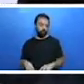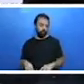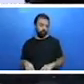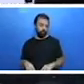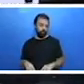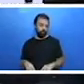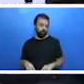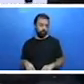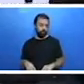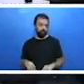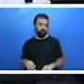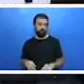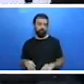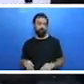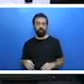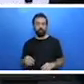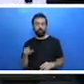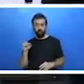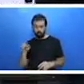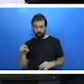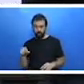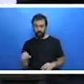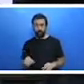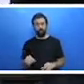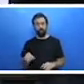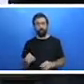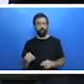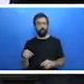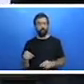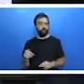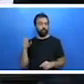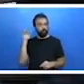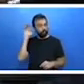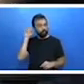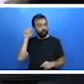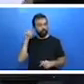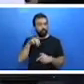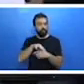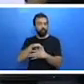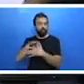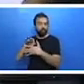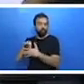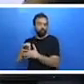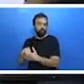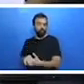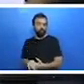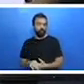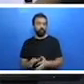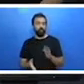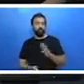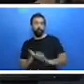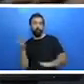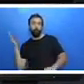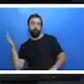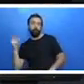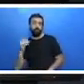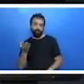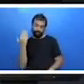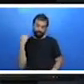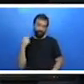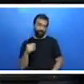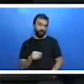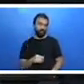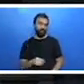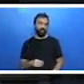tá? Clica aqui no Lampião e na Maria Bonita para ouvir o cordel da unidade 13. E vamos viajar?